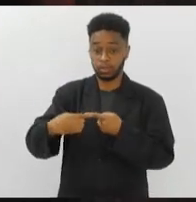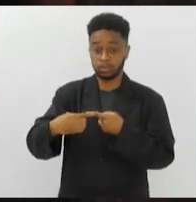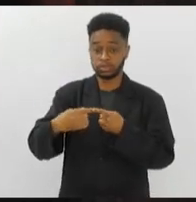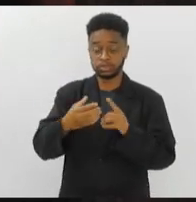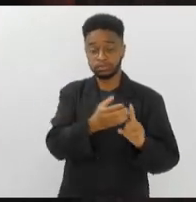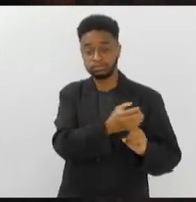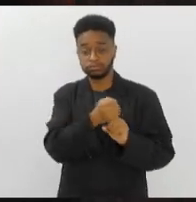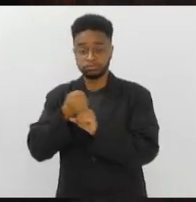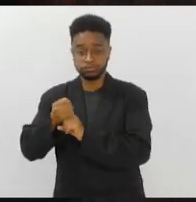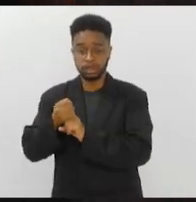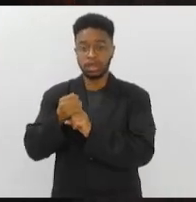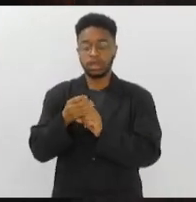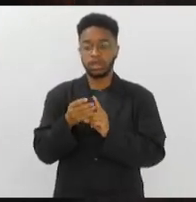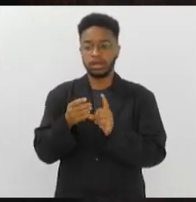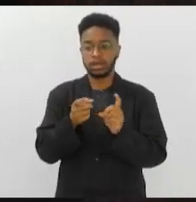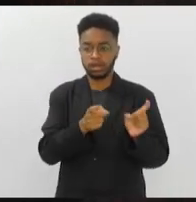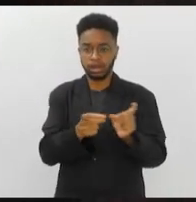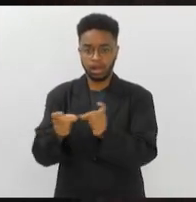camelôs literários.